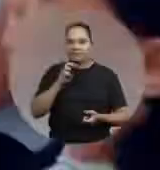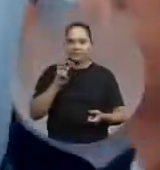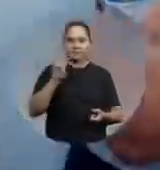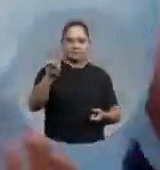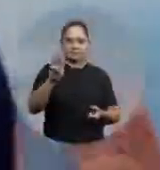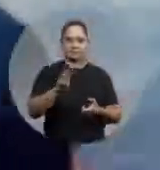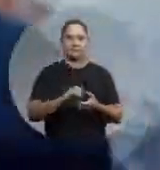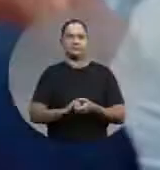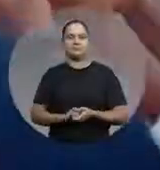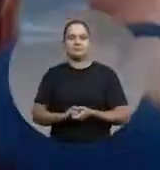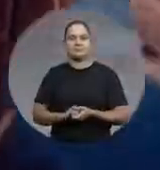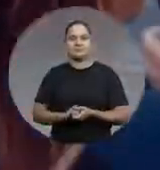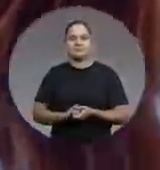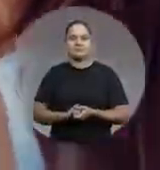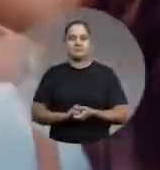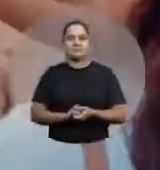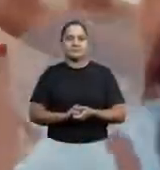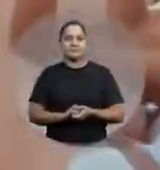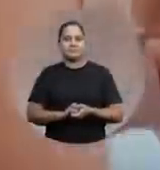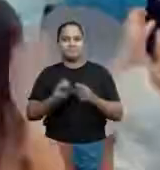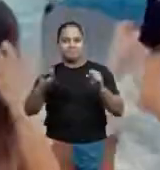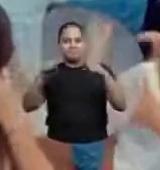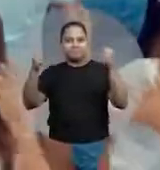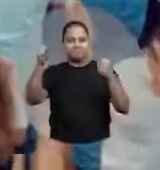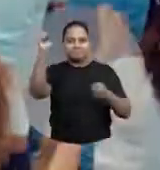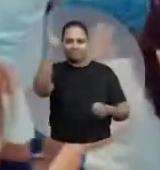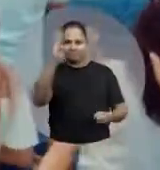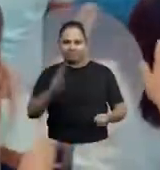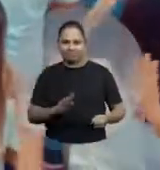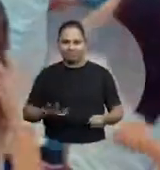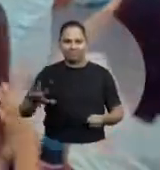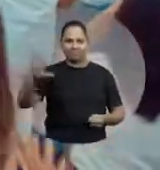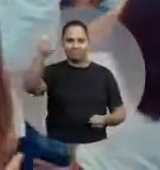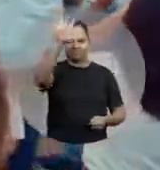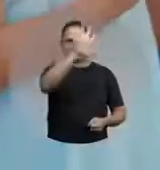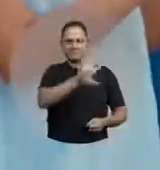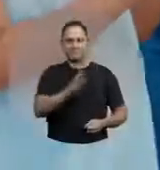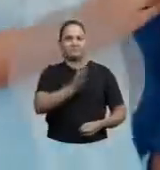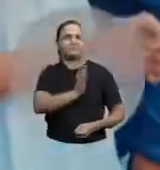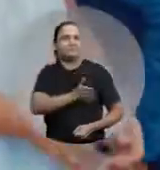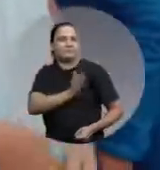Vanderlei Barbosa, lutador brasileiro,